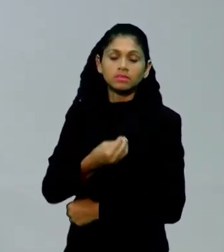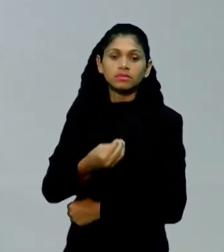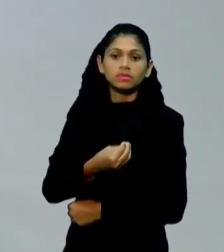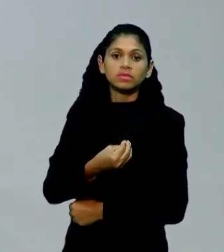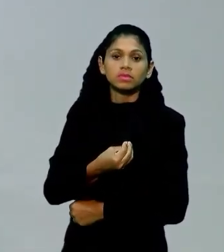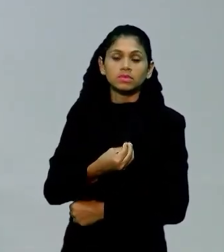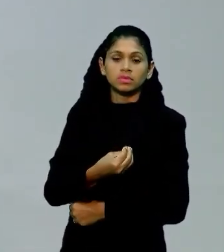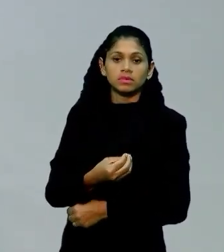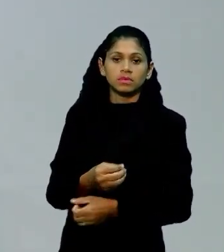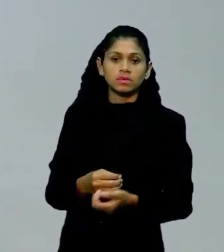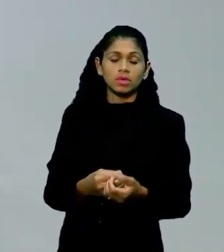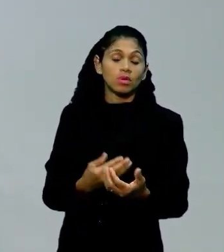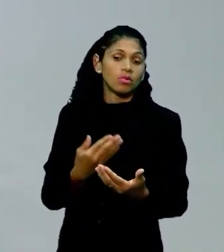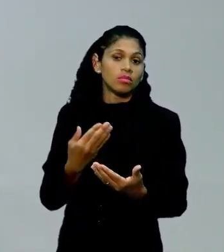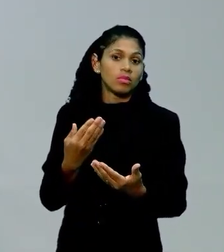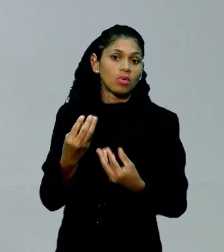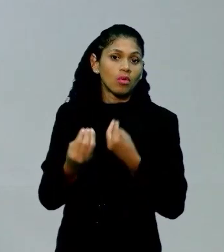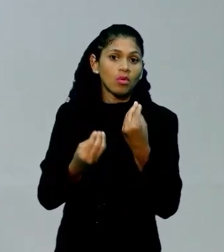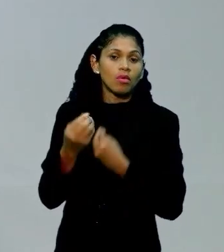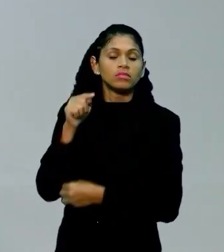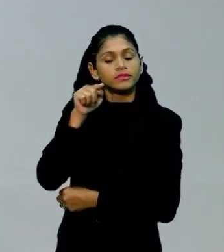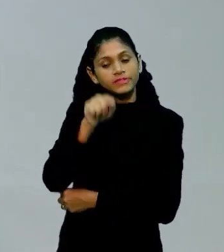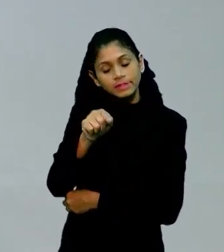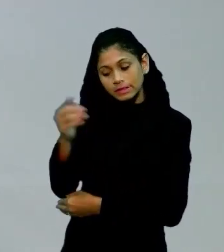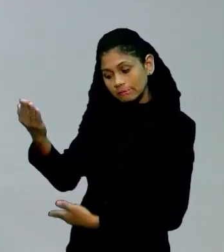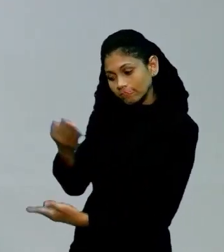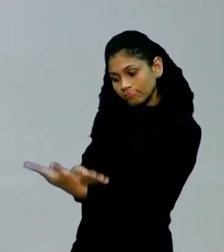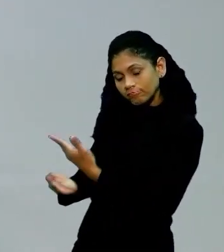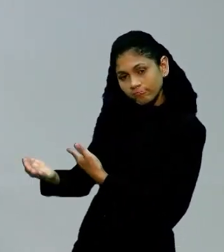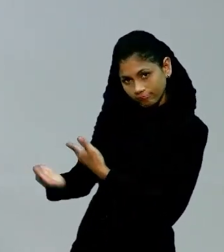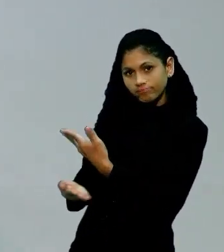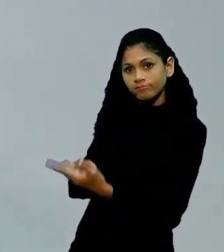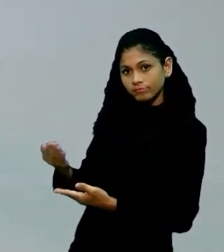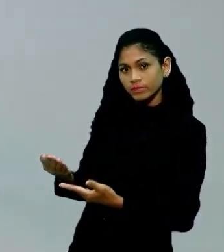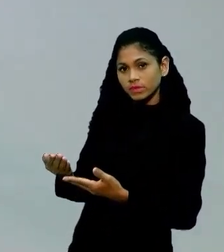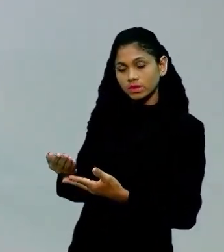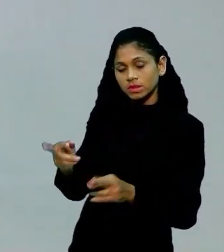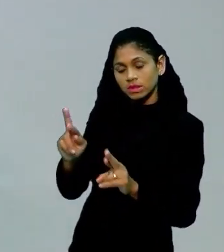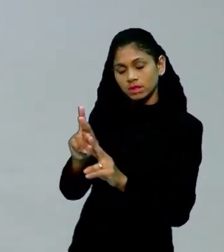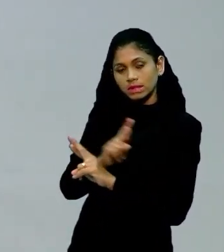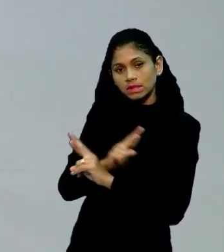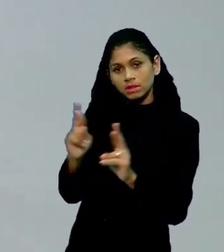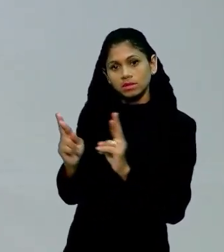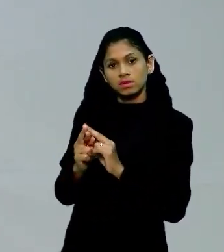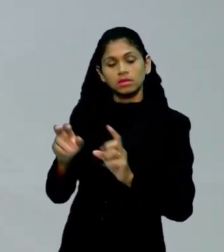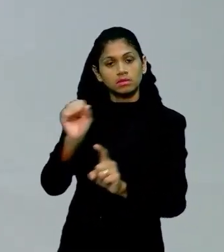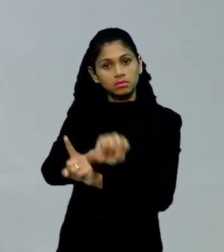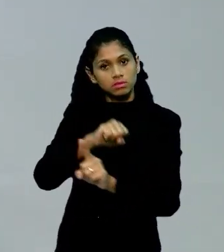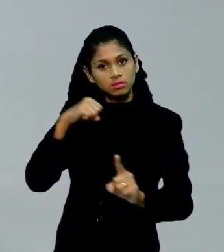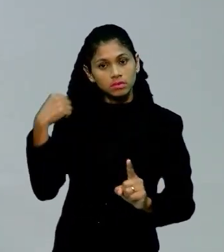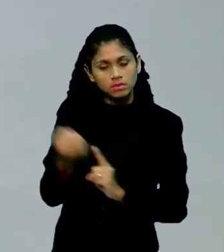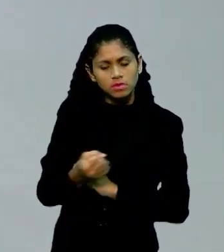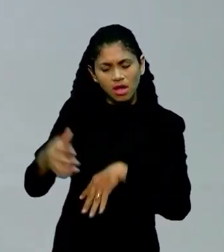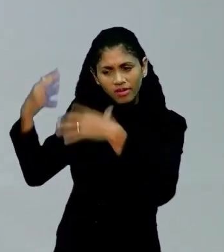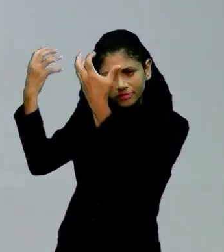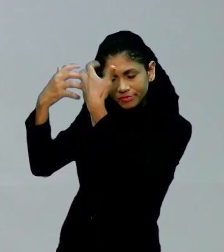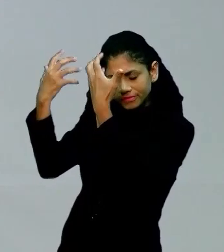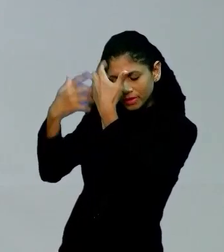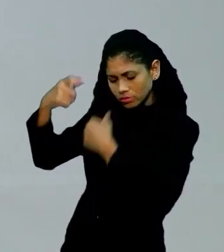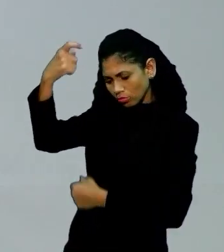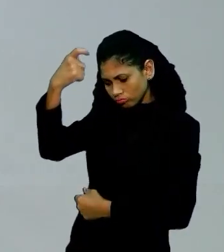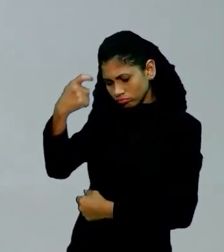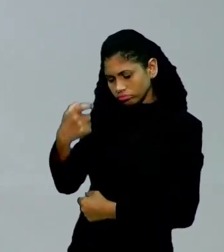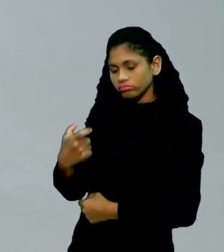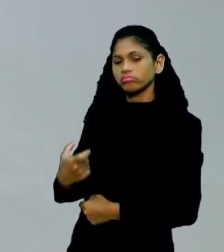se interage em relação ao outro em relação à sociedade às reflexões que você faz sobre si e como você pode